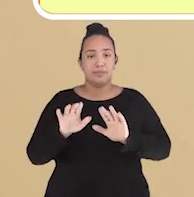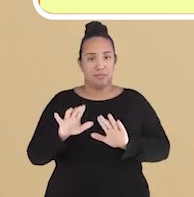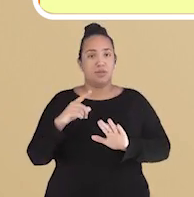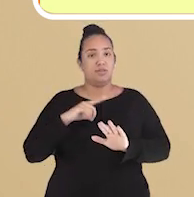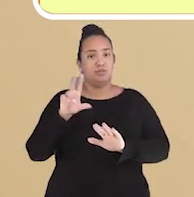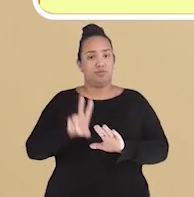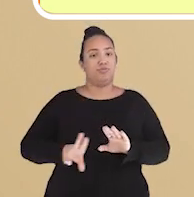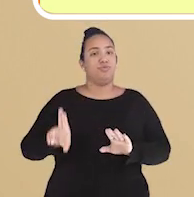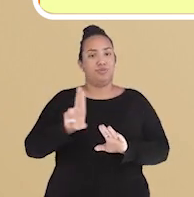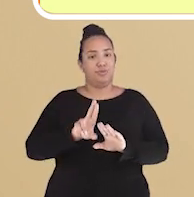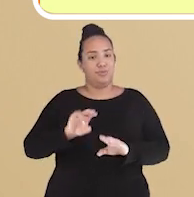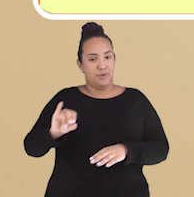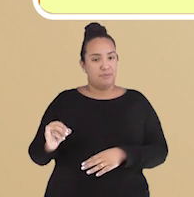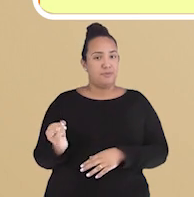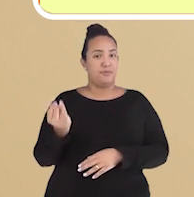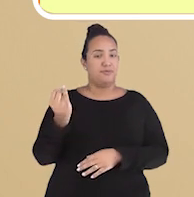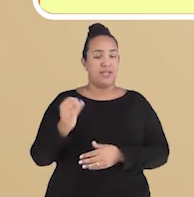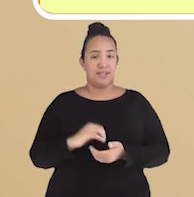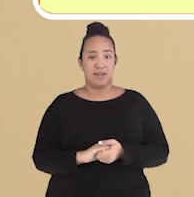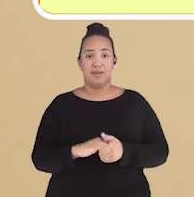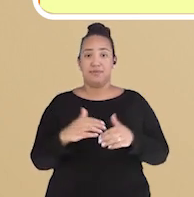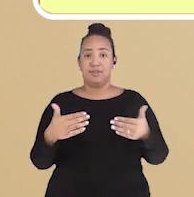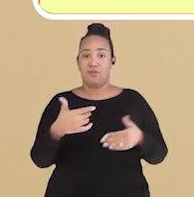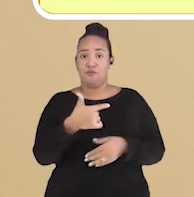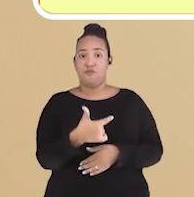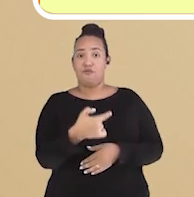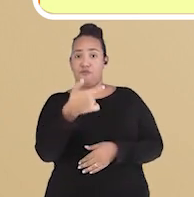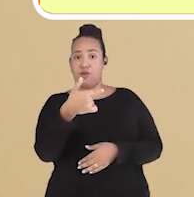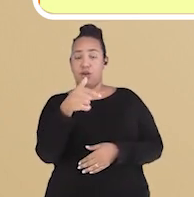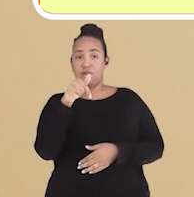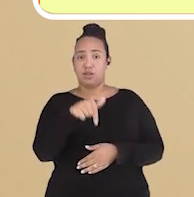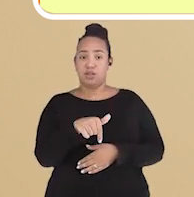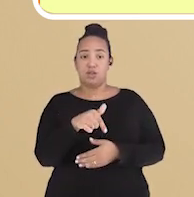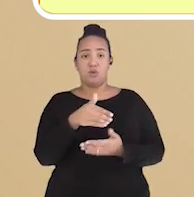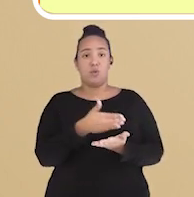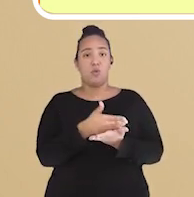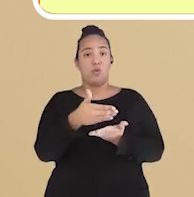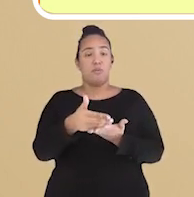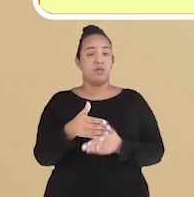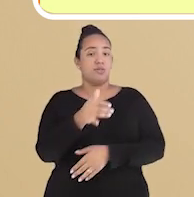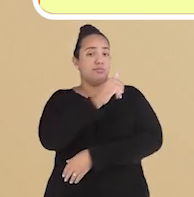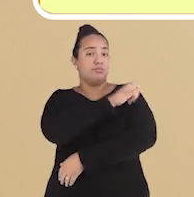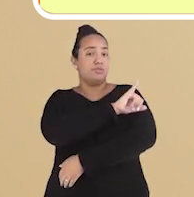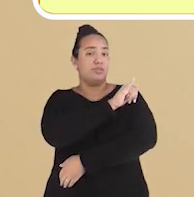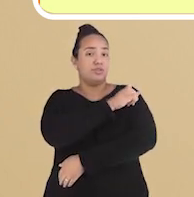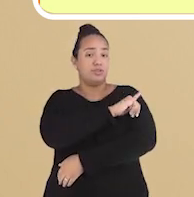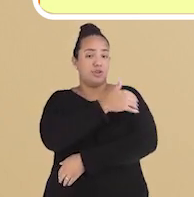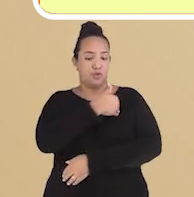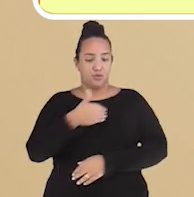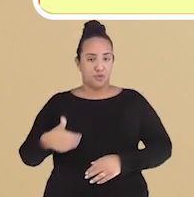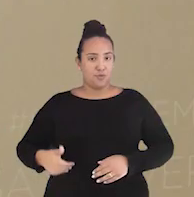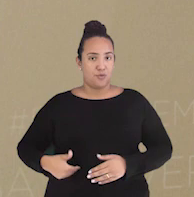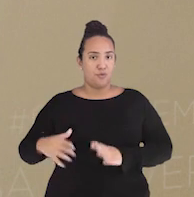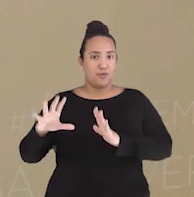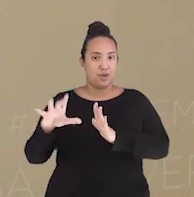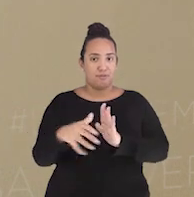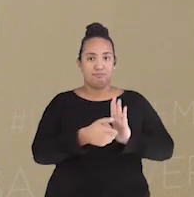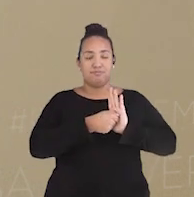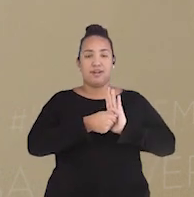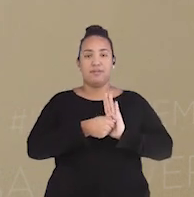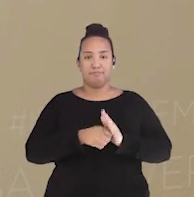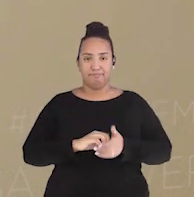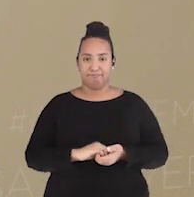Tirando proveito dessa situação, Vargas e seus apoiadores partem para o Rio de Janeiro para tomar o governo.